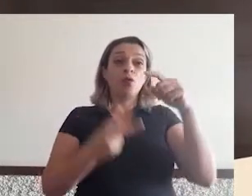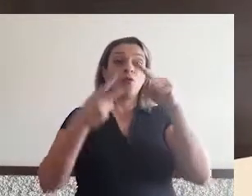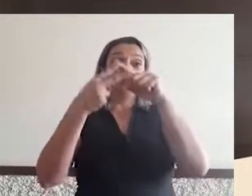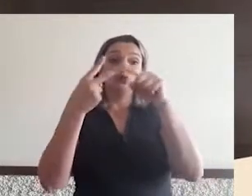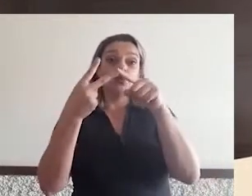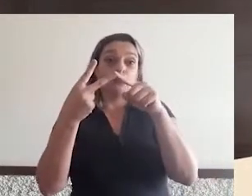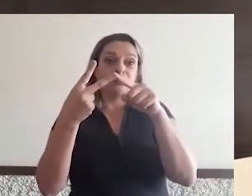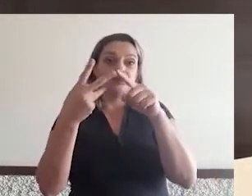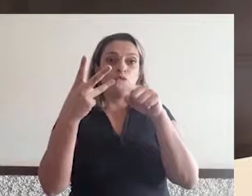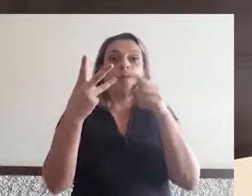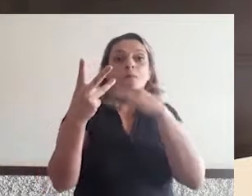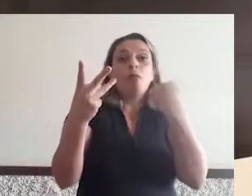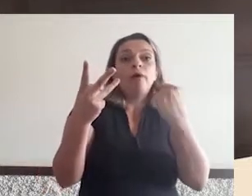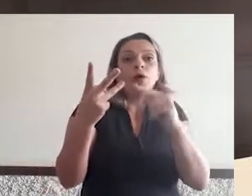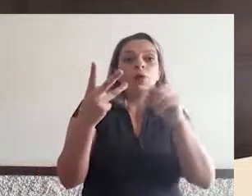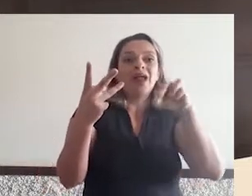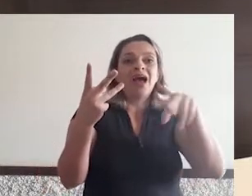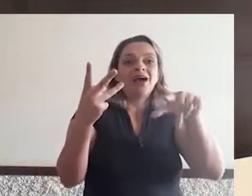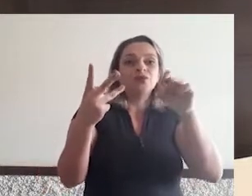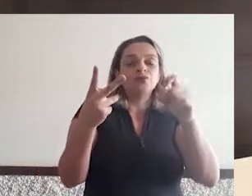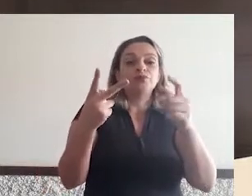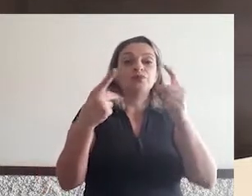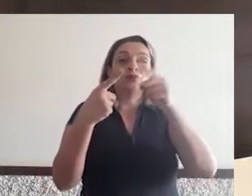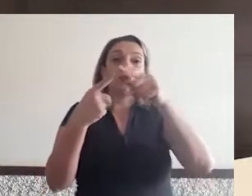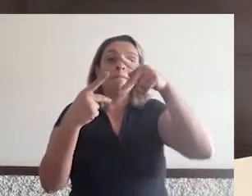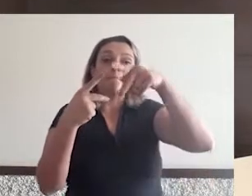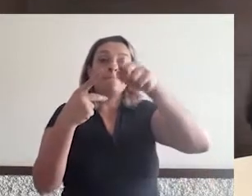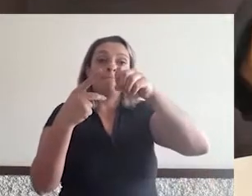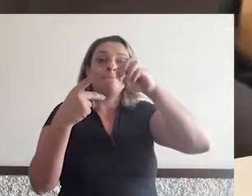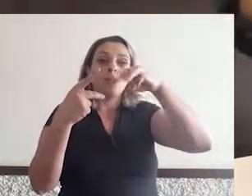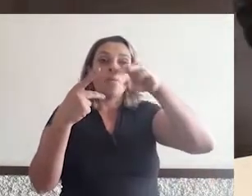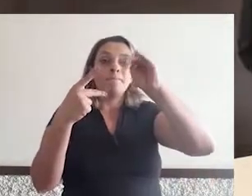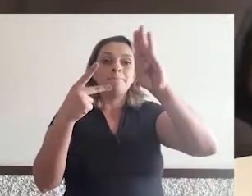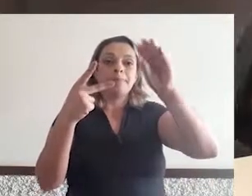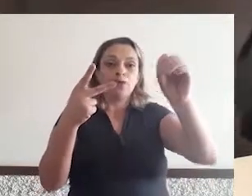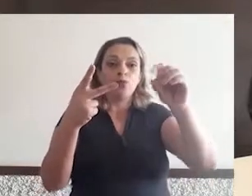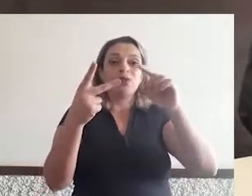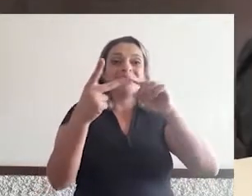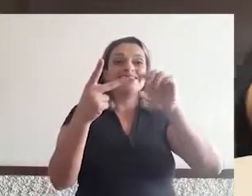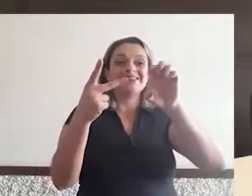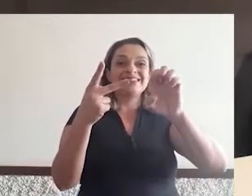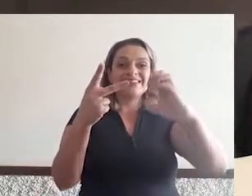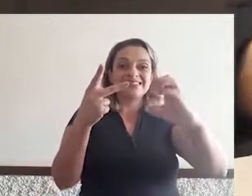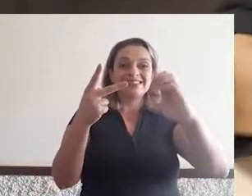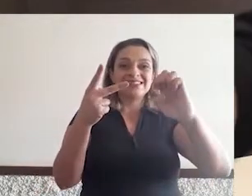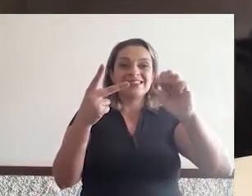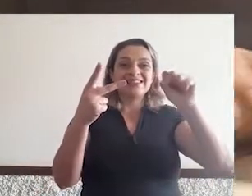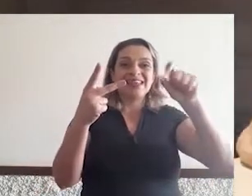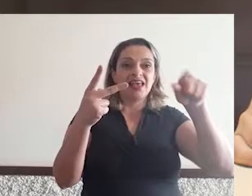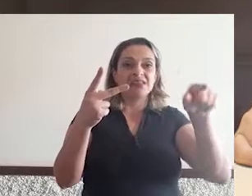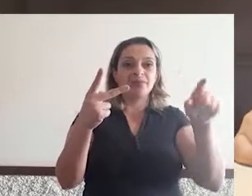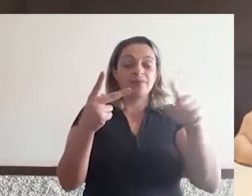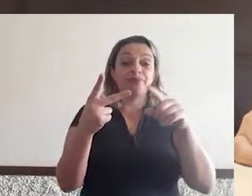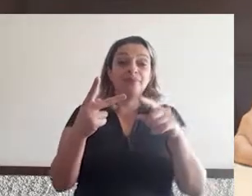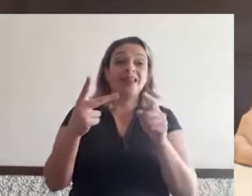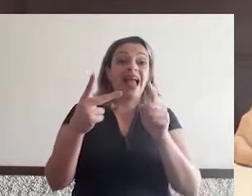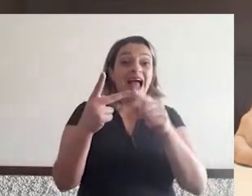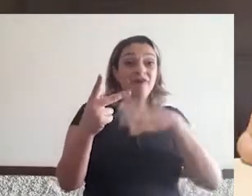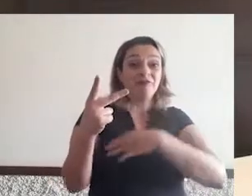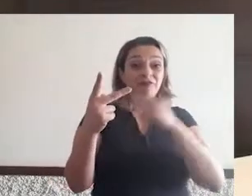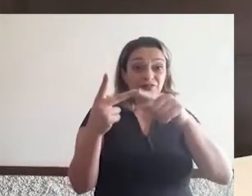sobram então 2 generais, Pompeu e o general César. Com a morte da filha de César,